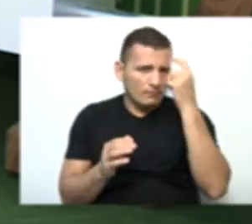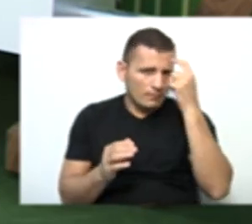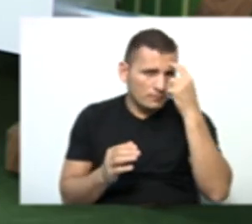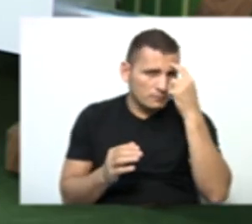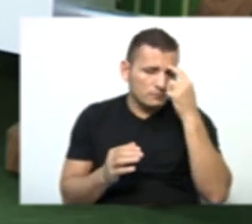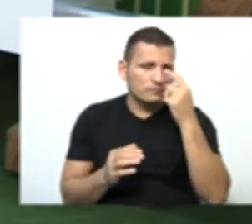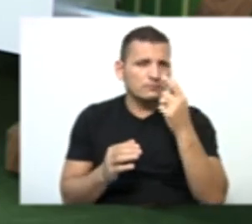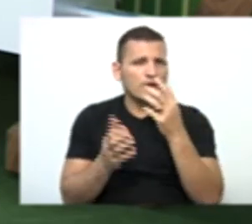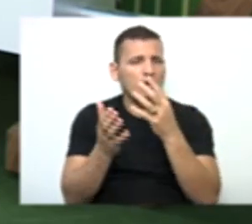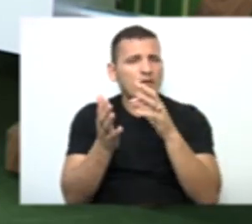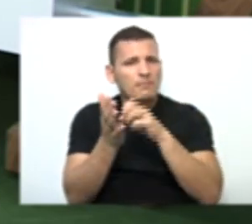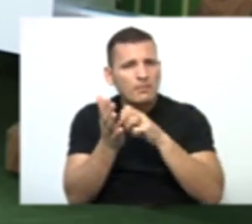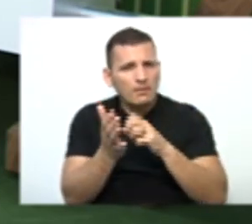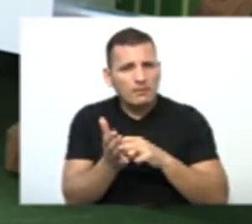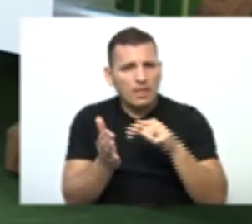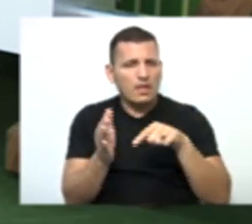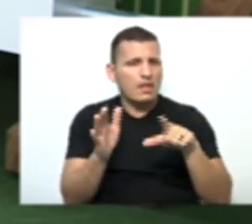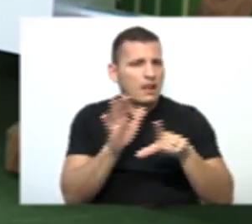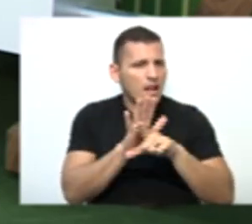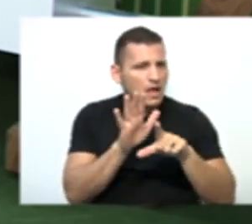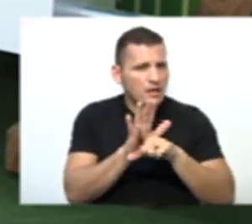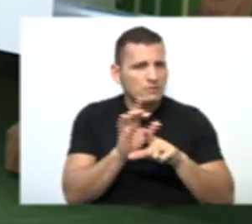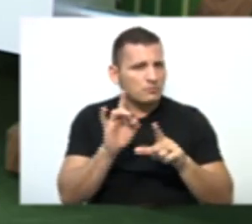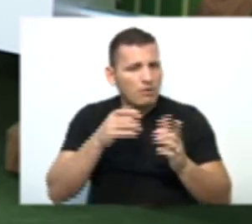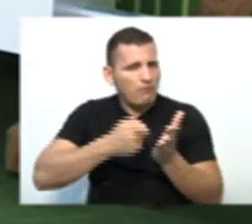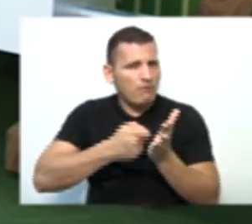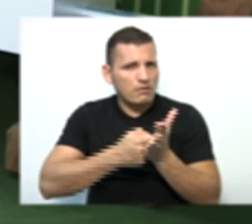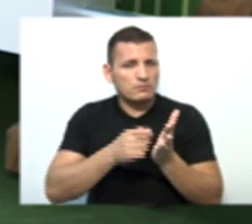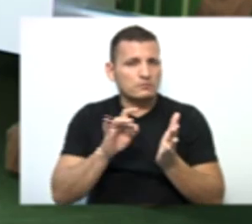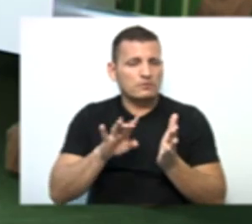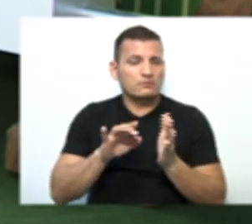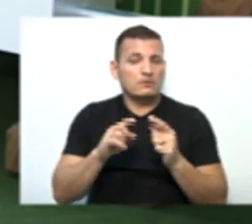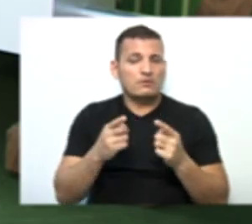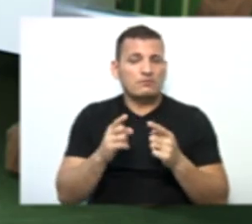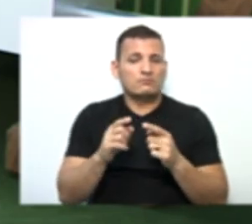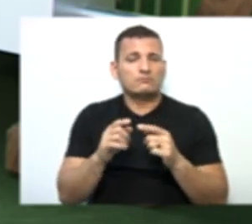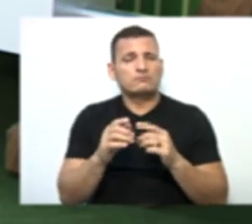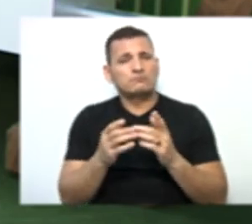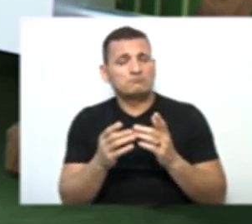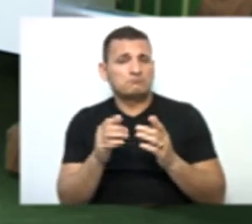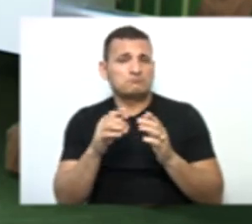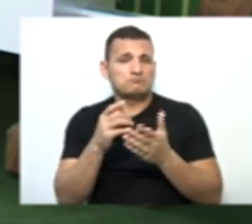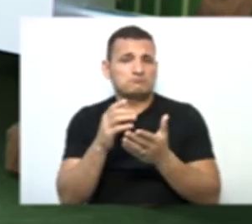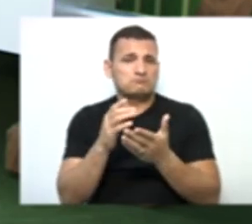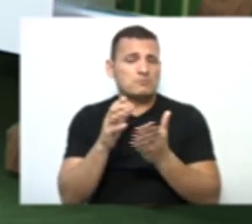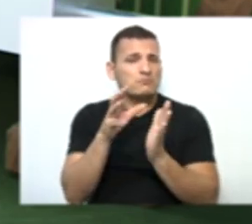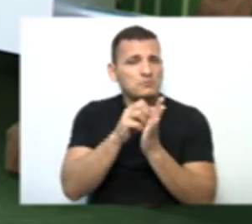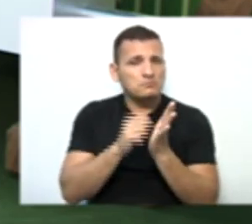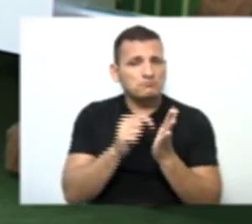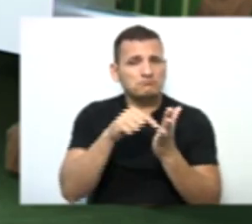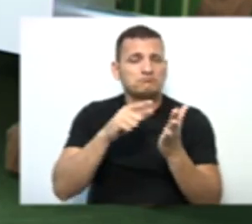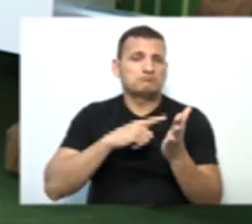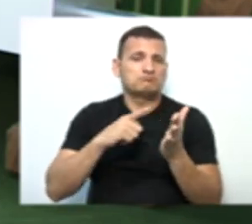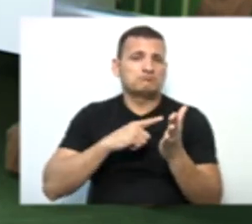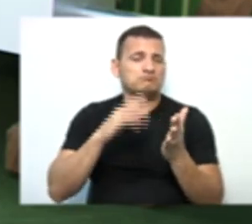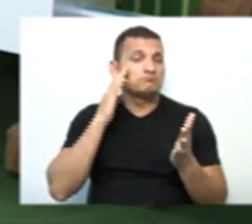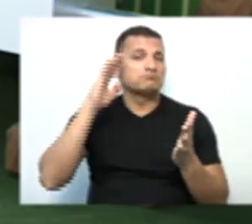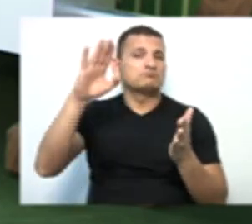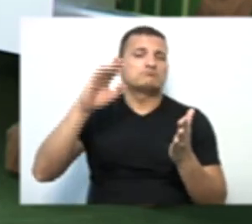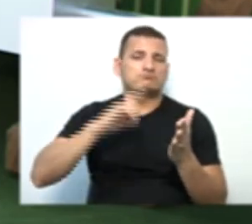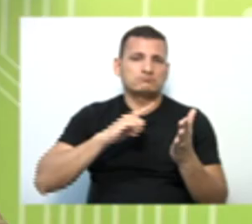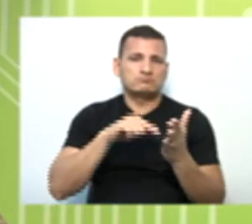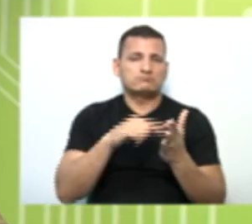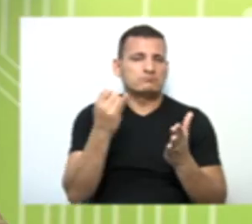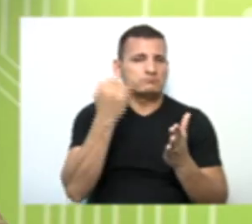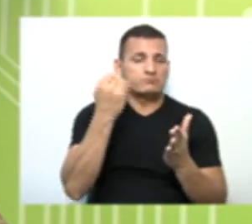contábil ela vem só da obrigação legal, mas ele tem um fator principal, né? Que é o que, professora? Com certeza,